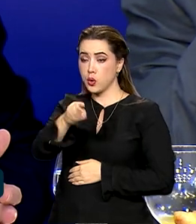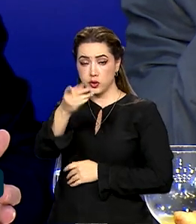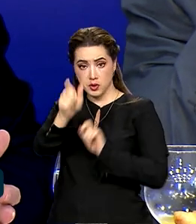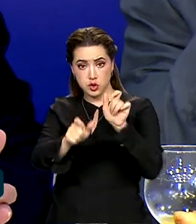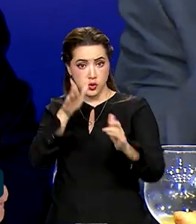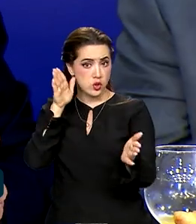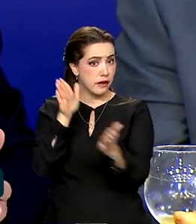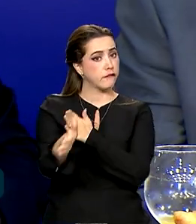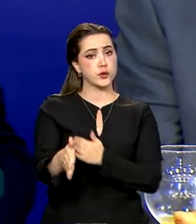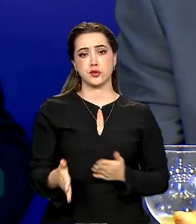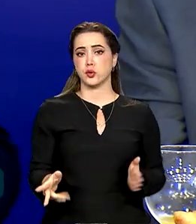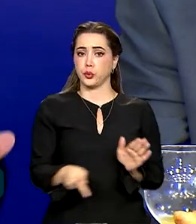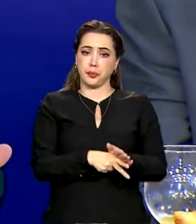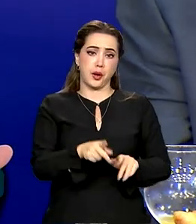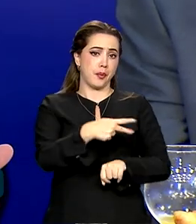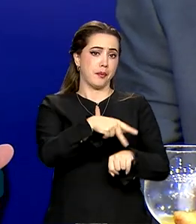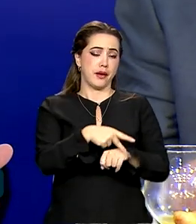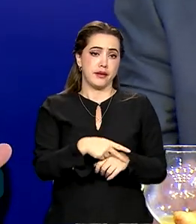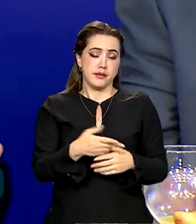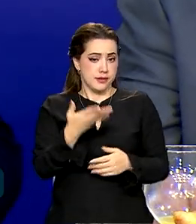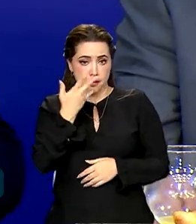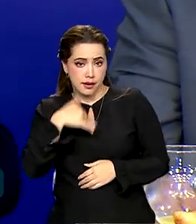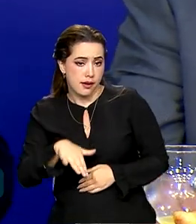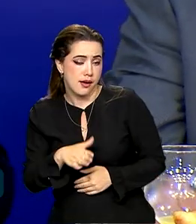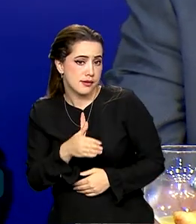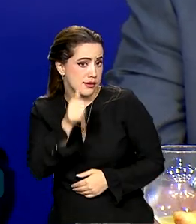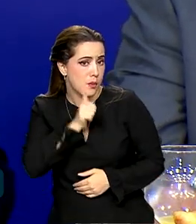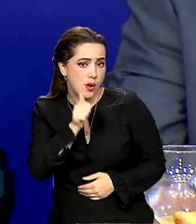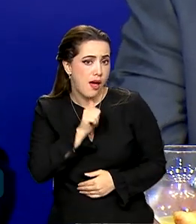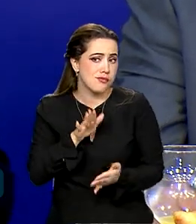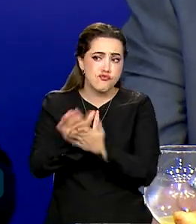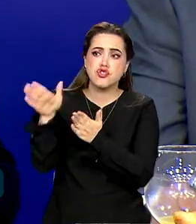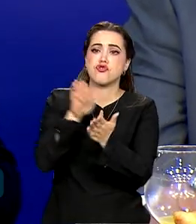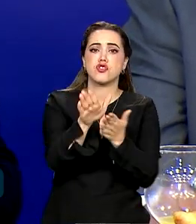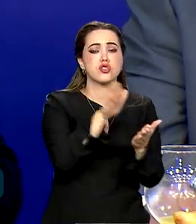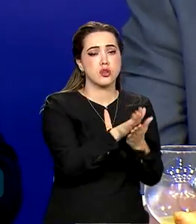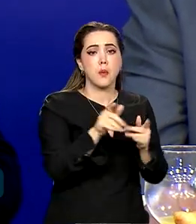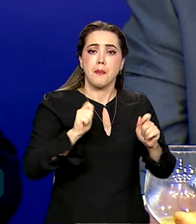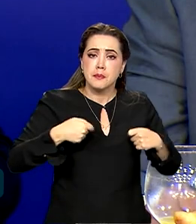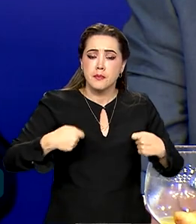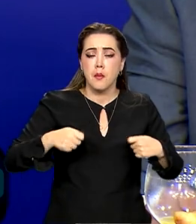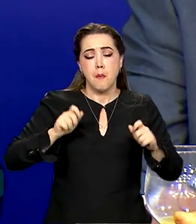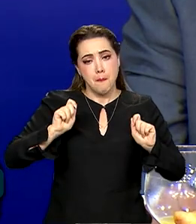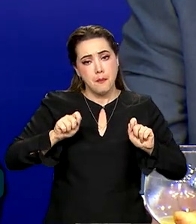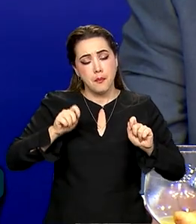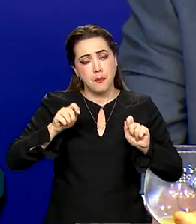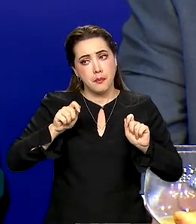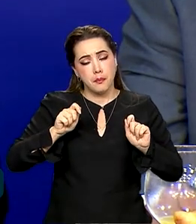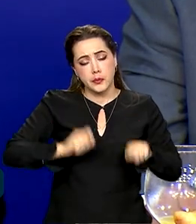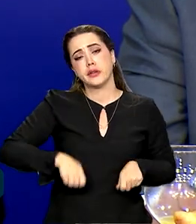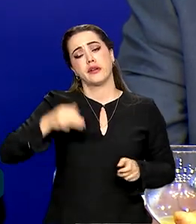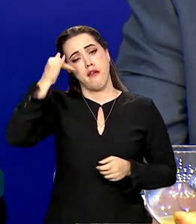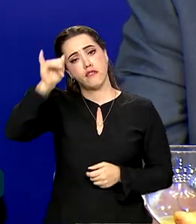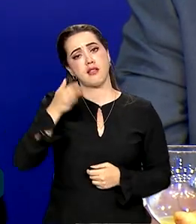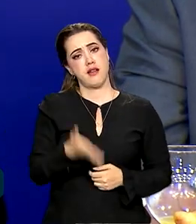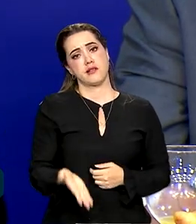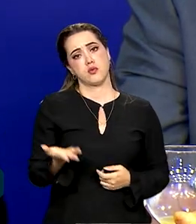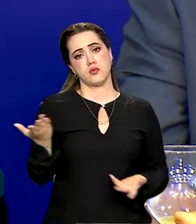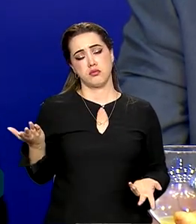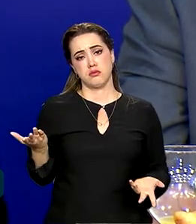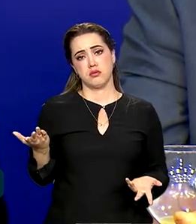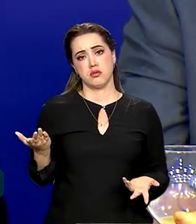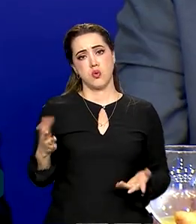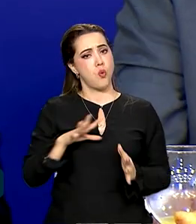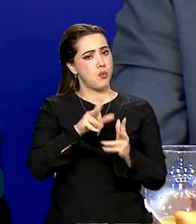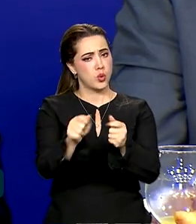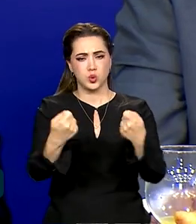país, sabe? Normalmente mulheres e crianças. Uma coisa que poderia ser evitada. Então, o mundo efetivamente não precisa